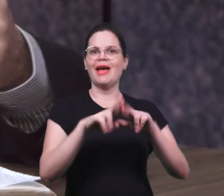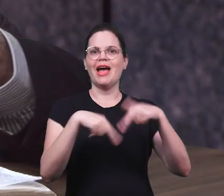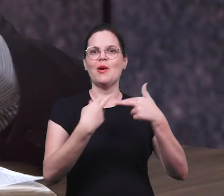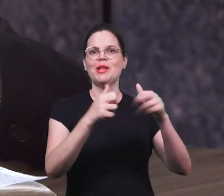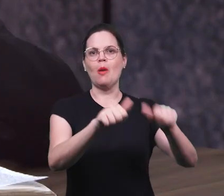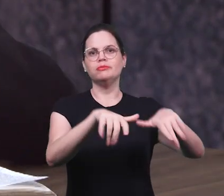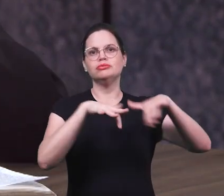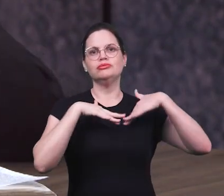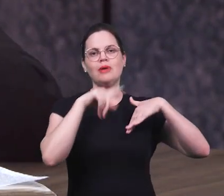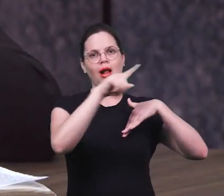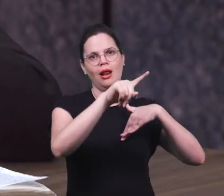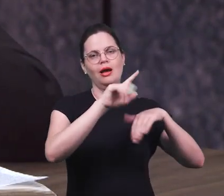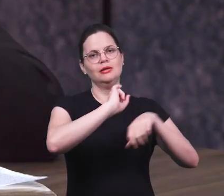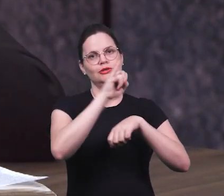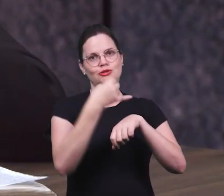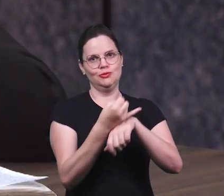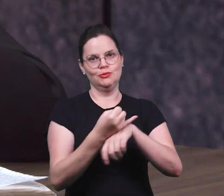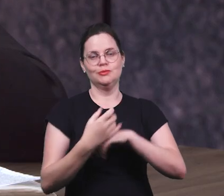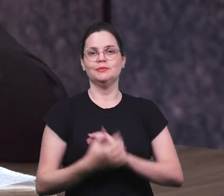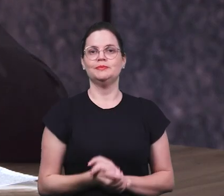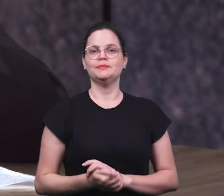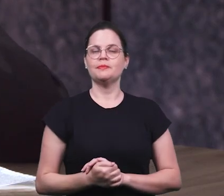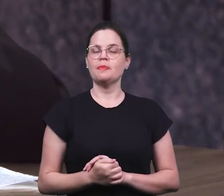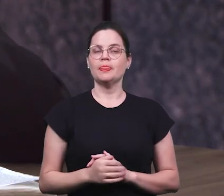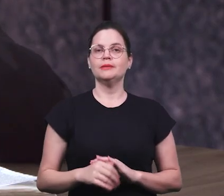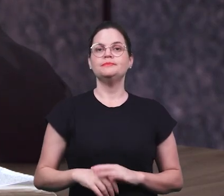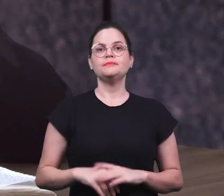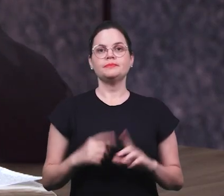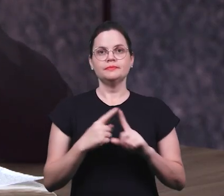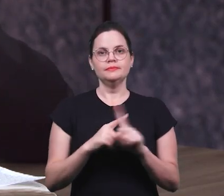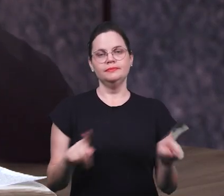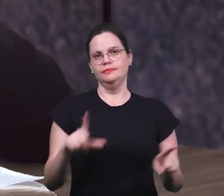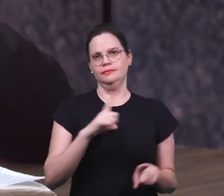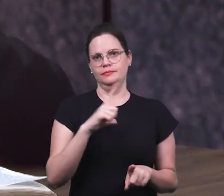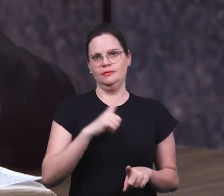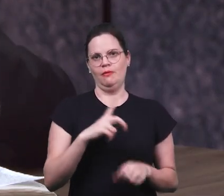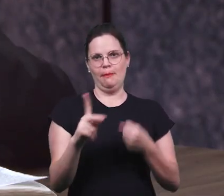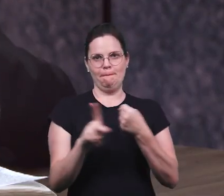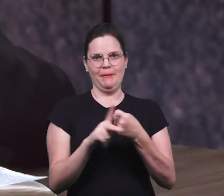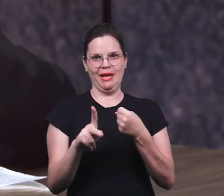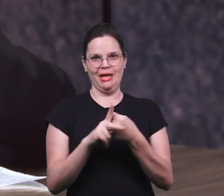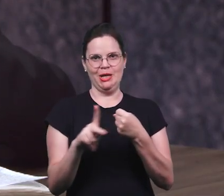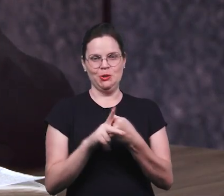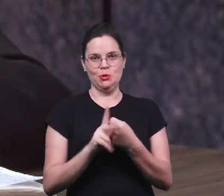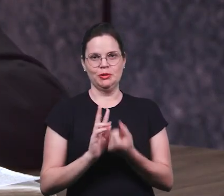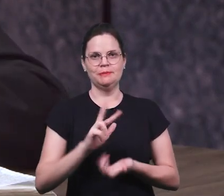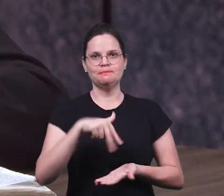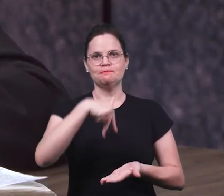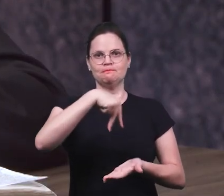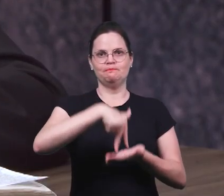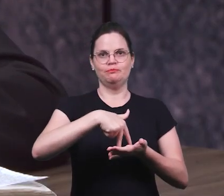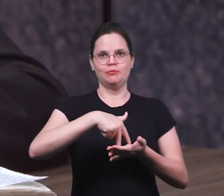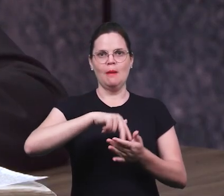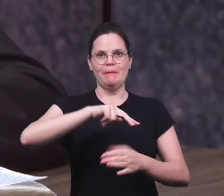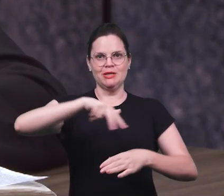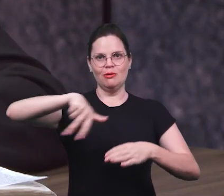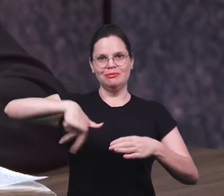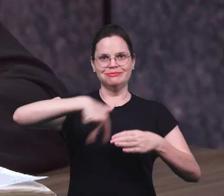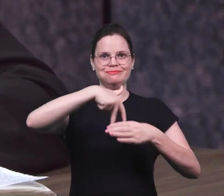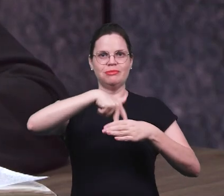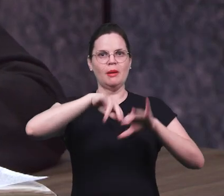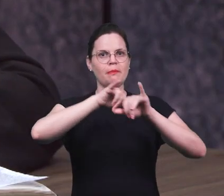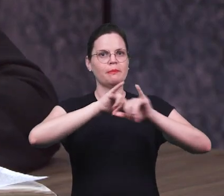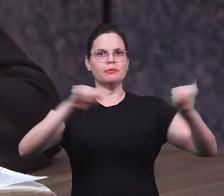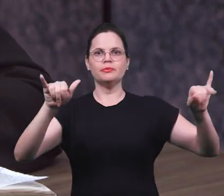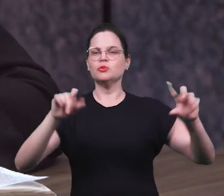comentou. E o apóstolo Pedro, quando fez a primeira abordagem, ele disse o seguinte: